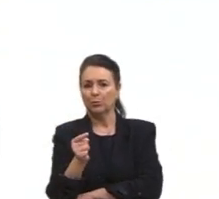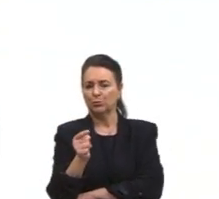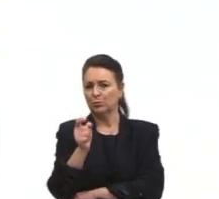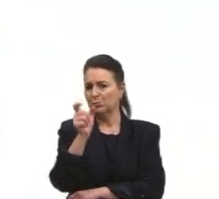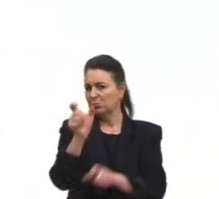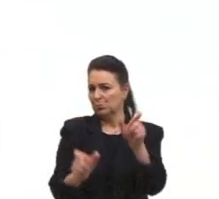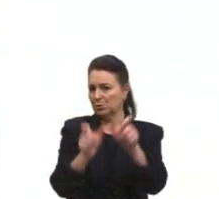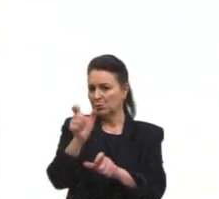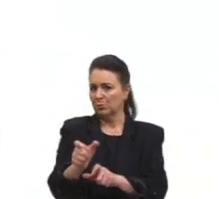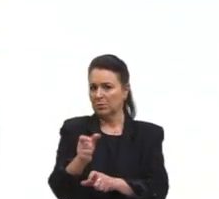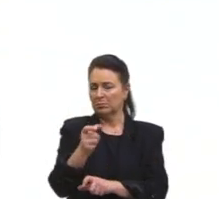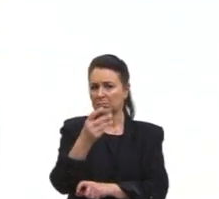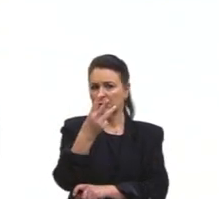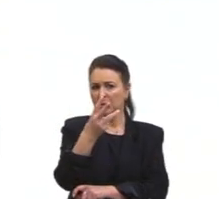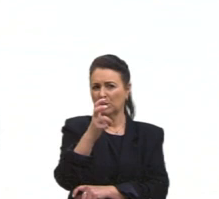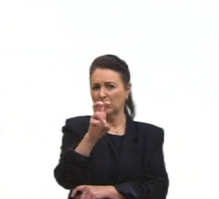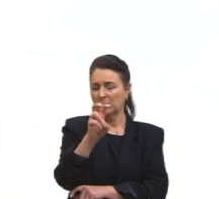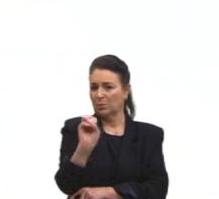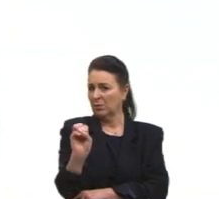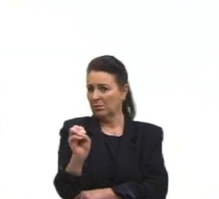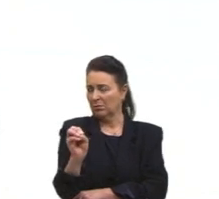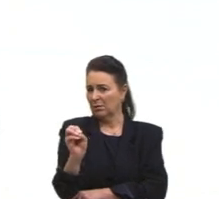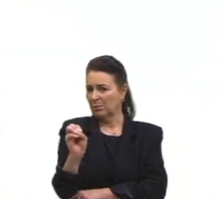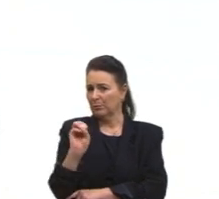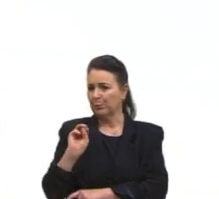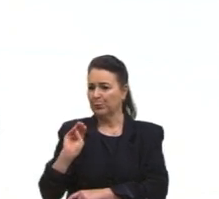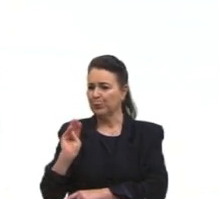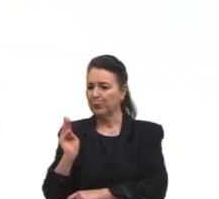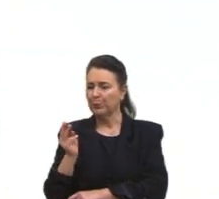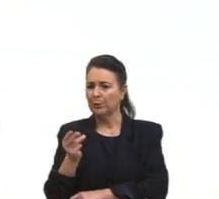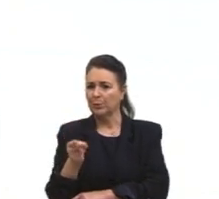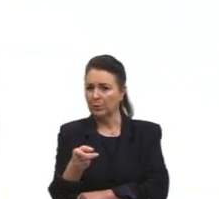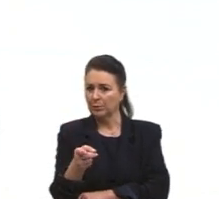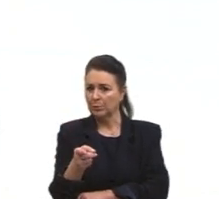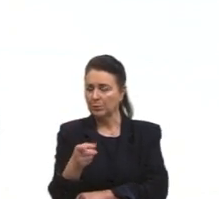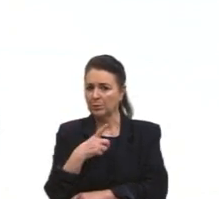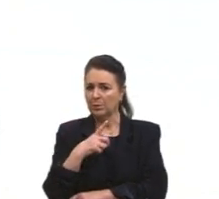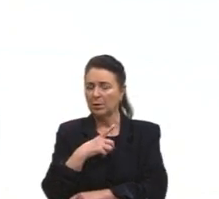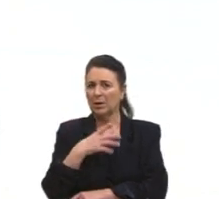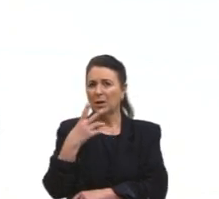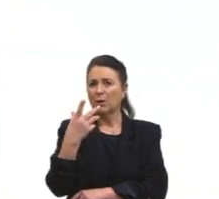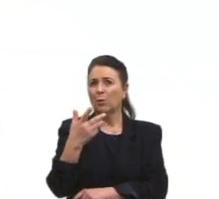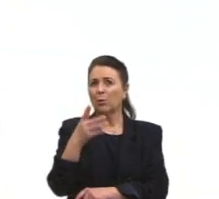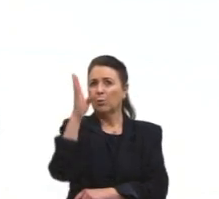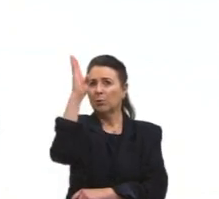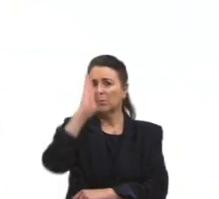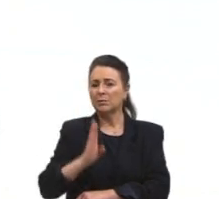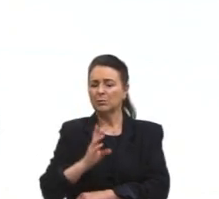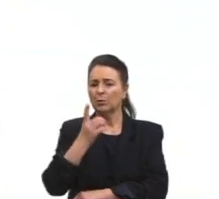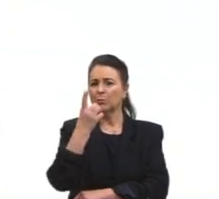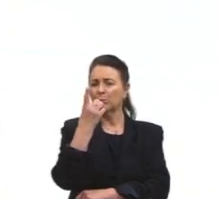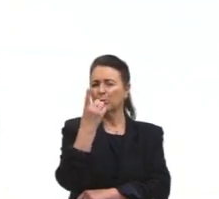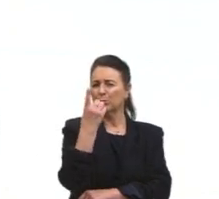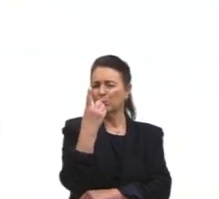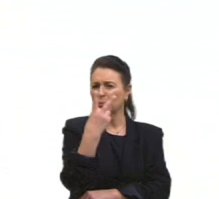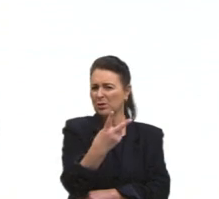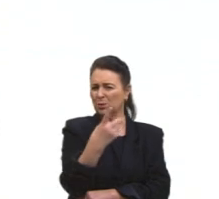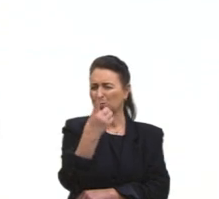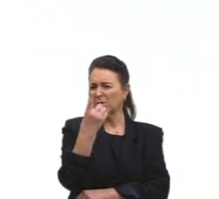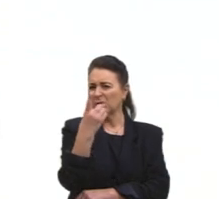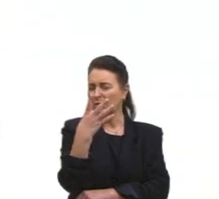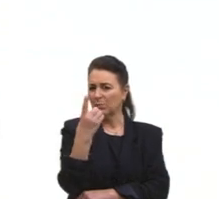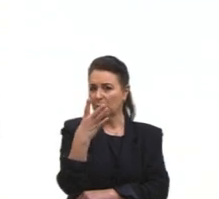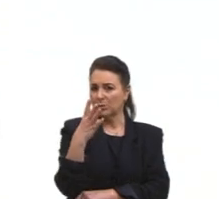350 se a gente pegar aí o Brasil tem 214 né milhões de habitantes da quase um pouquinho mais